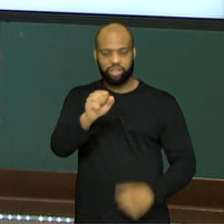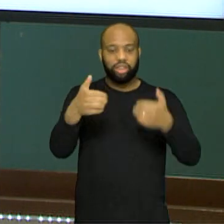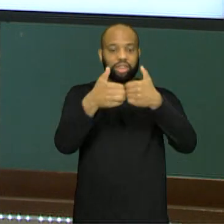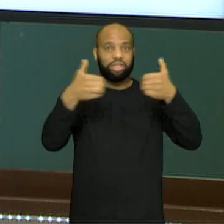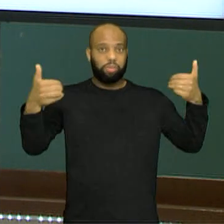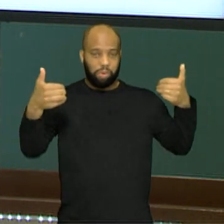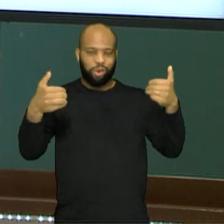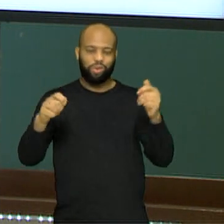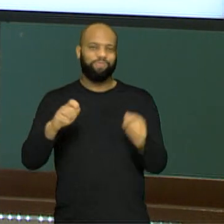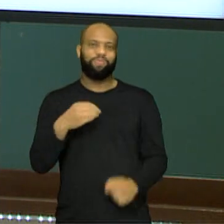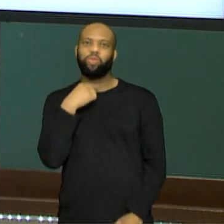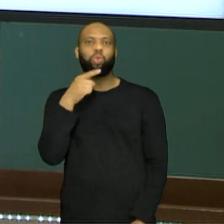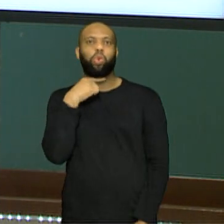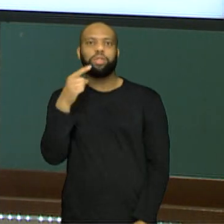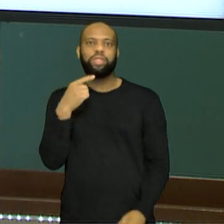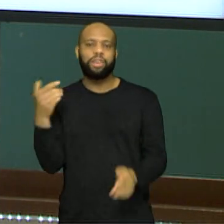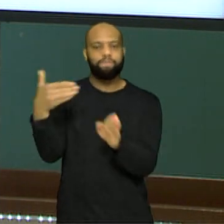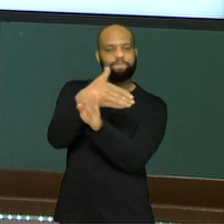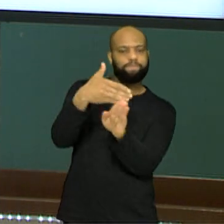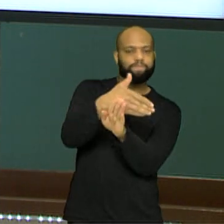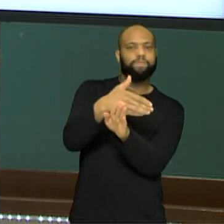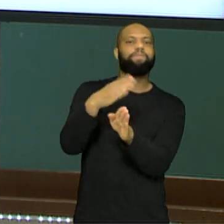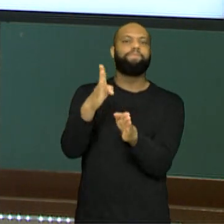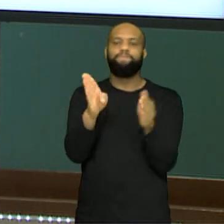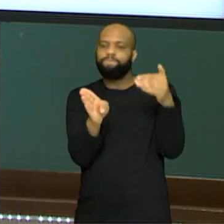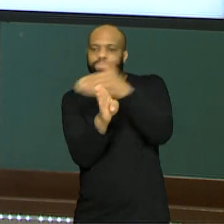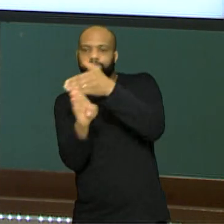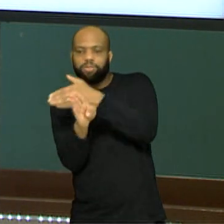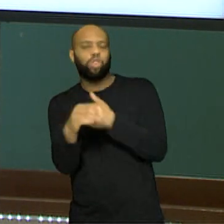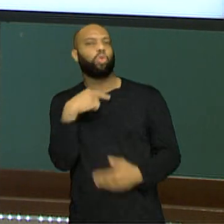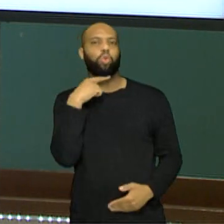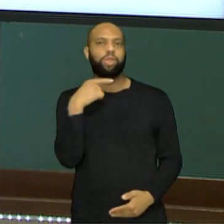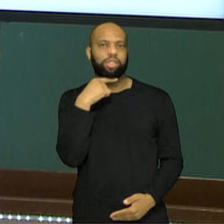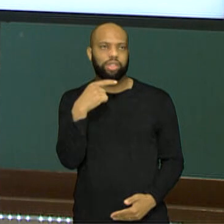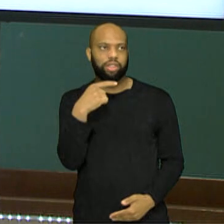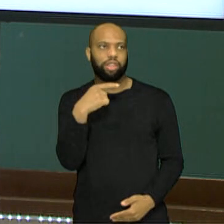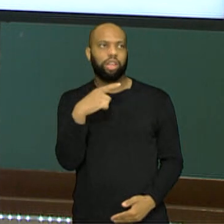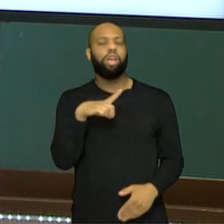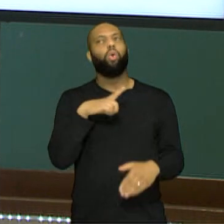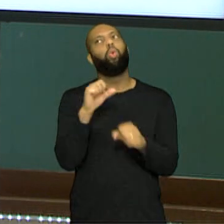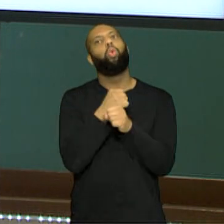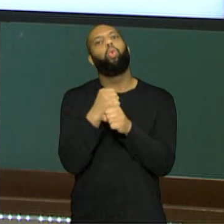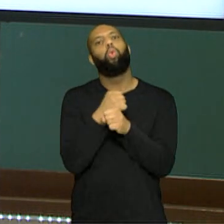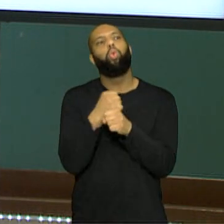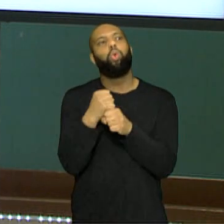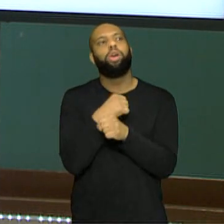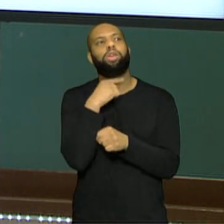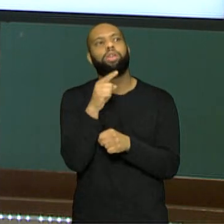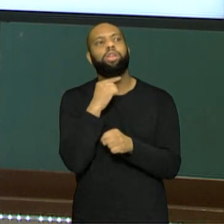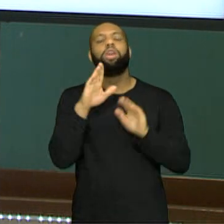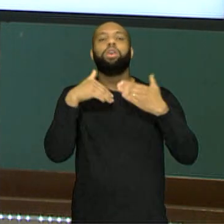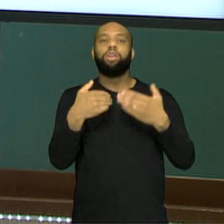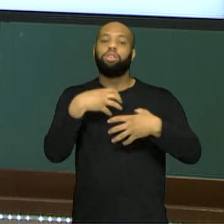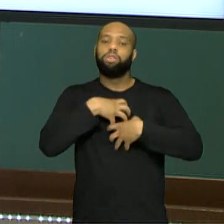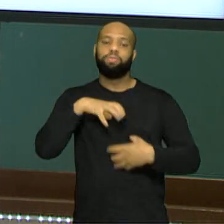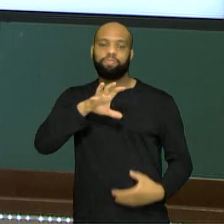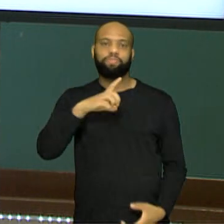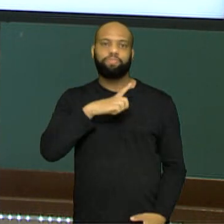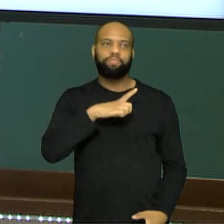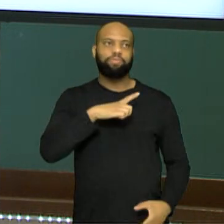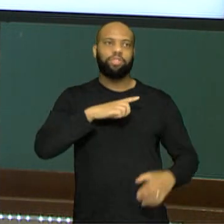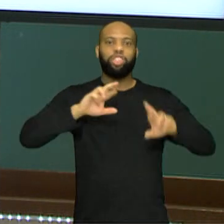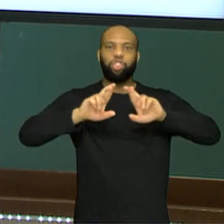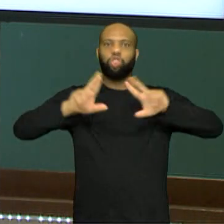a possibilidade, dificultando, na verdade, a possibilidade de trânsito por milhares de anos, fazendo ter grandes